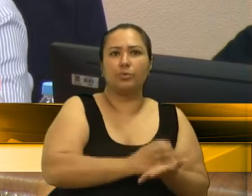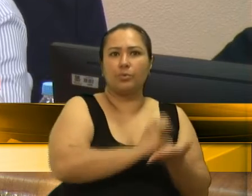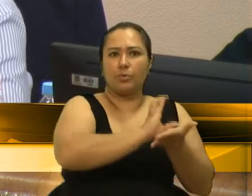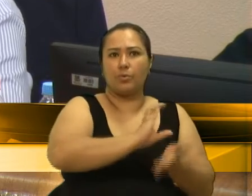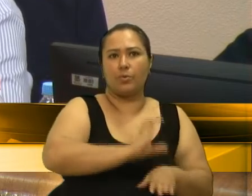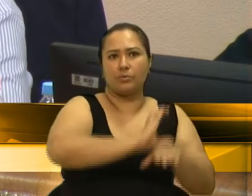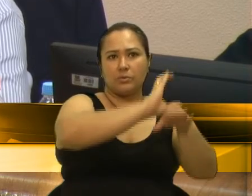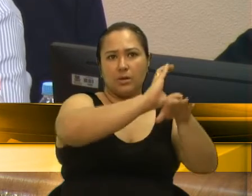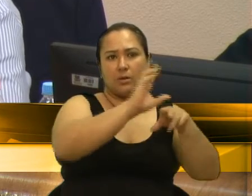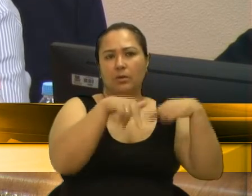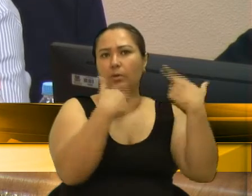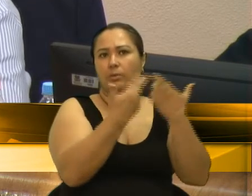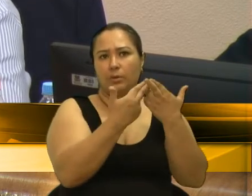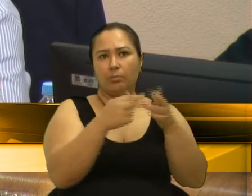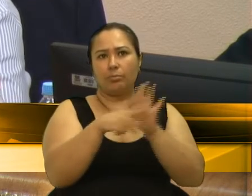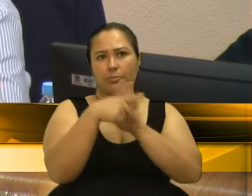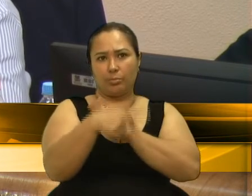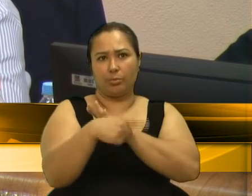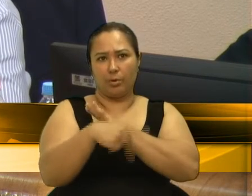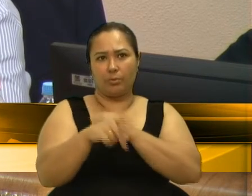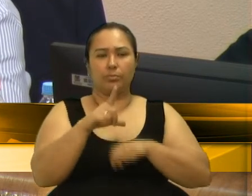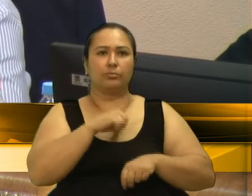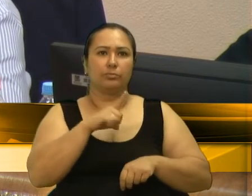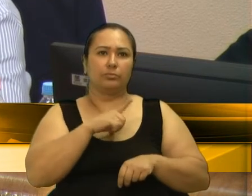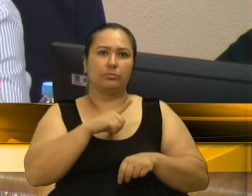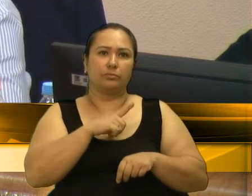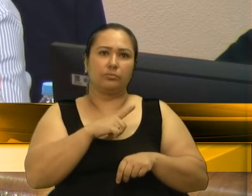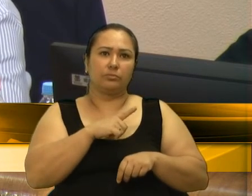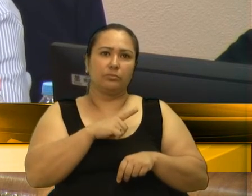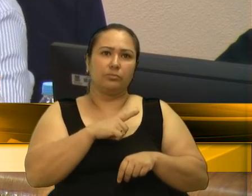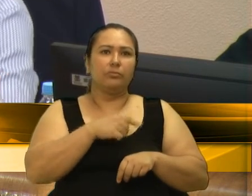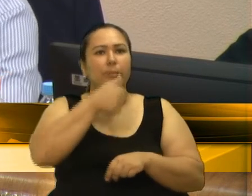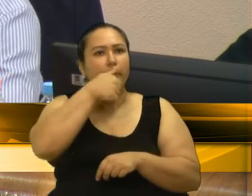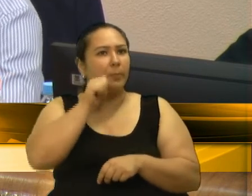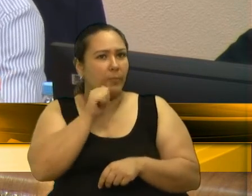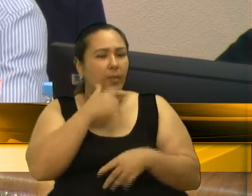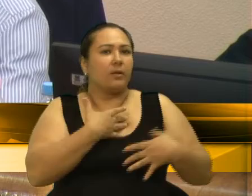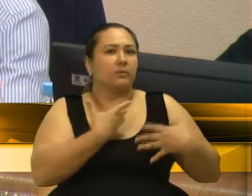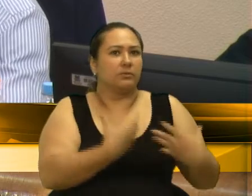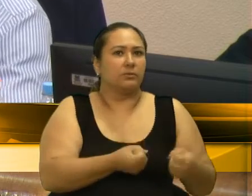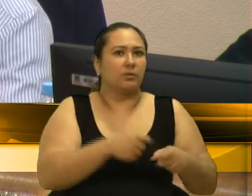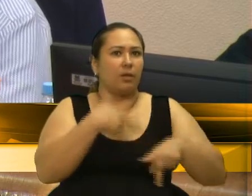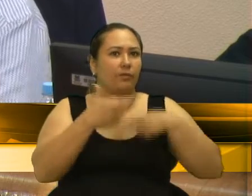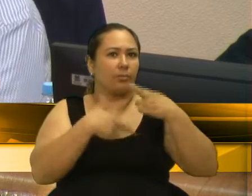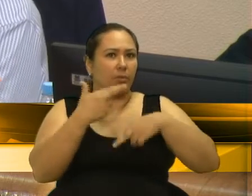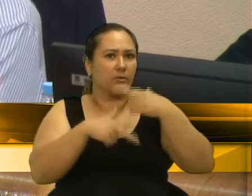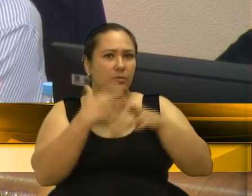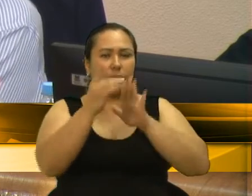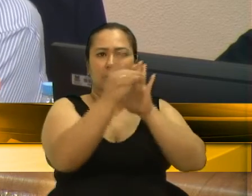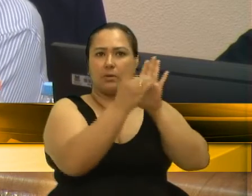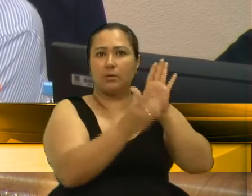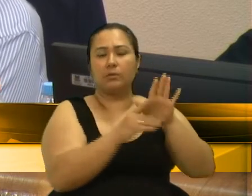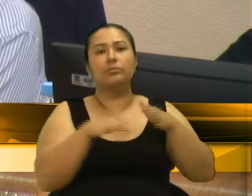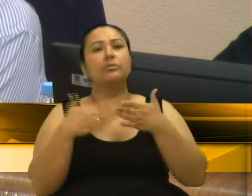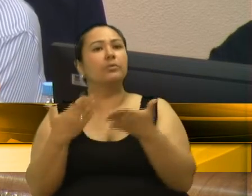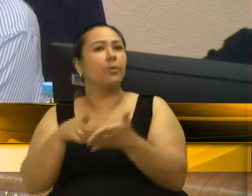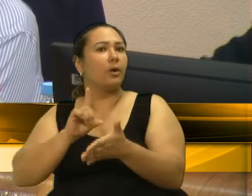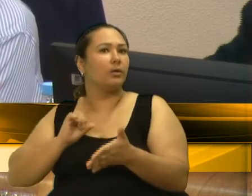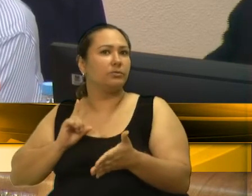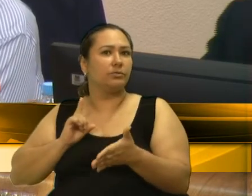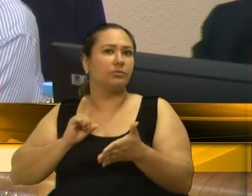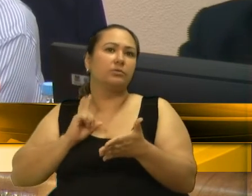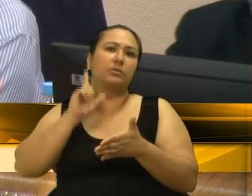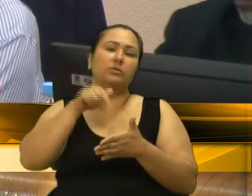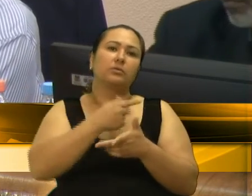por óbvio, só foram essas decisões compiladas e acatadas, vamos dizer assim, na reformulação do decreto. Então, a anterior,